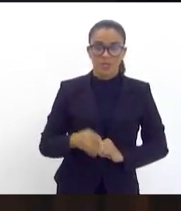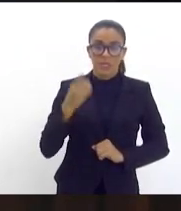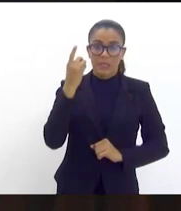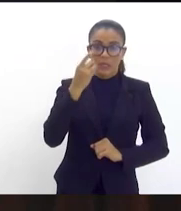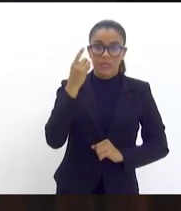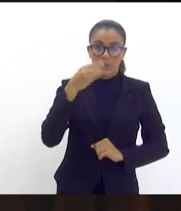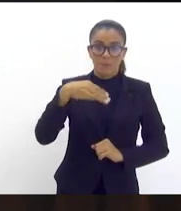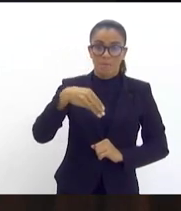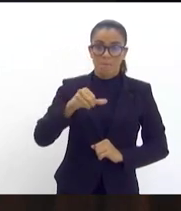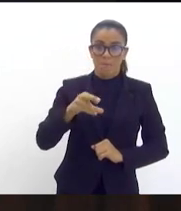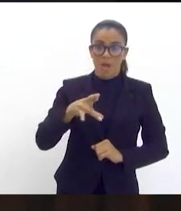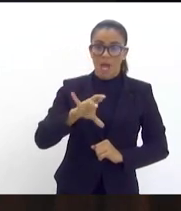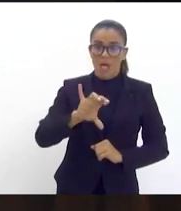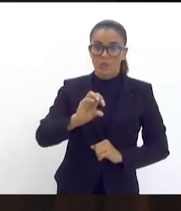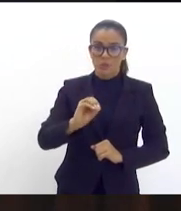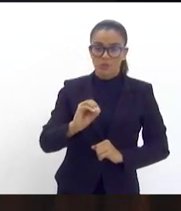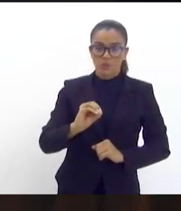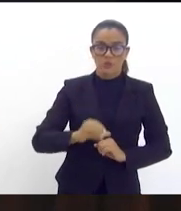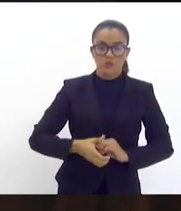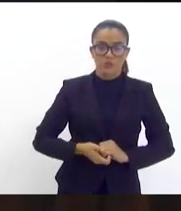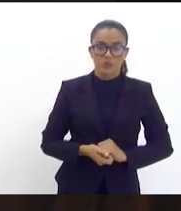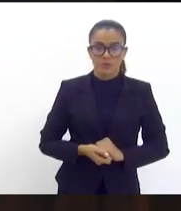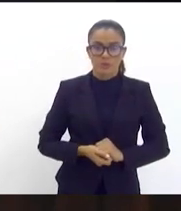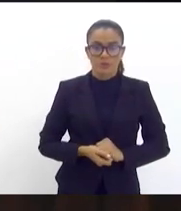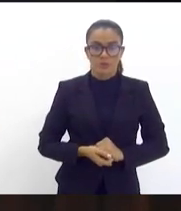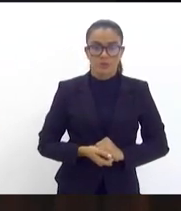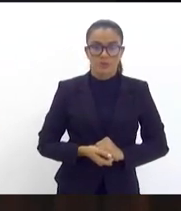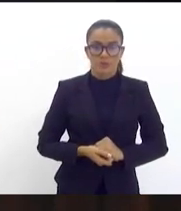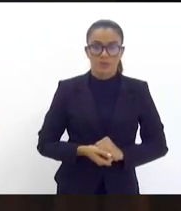Deputado Márcio Canella.